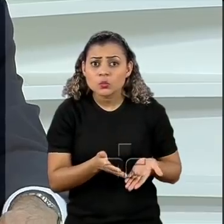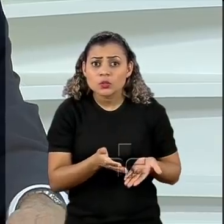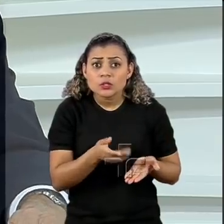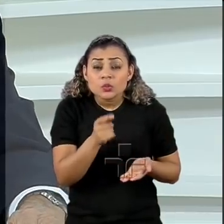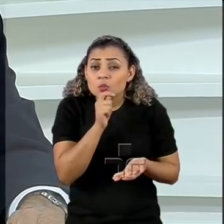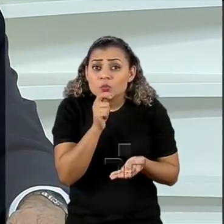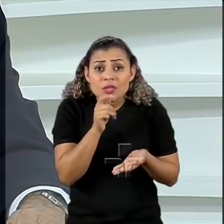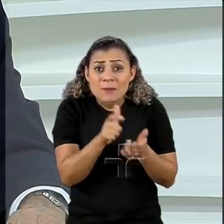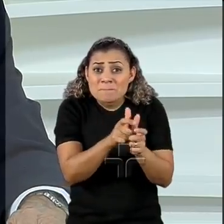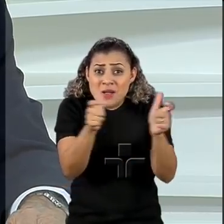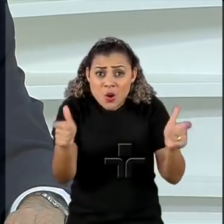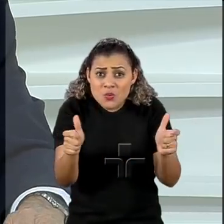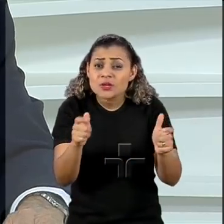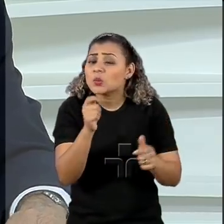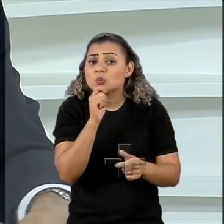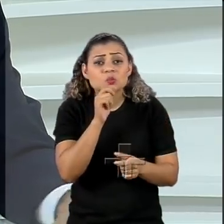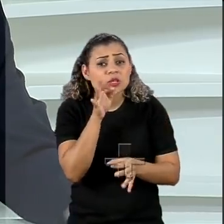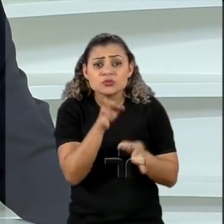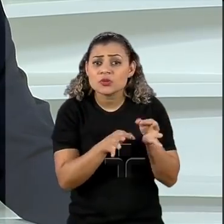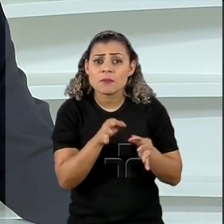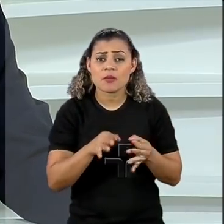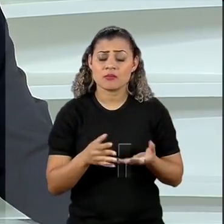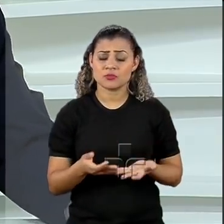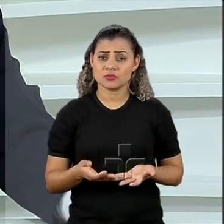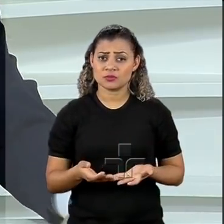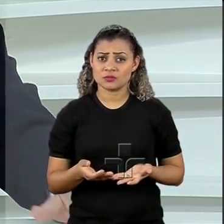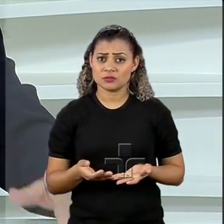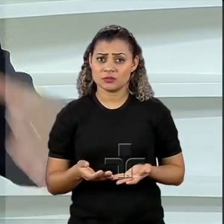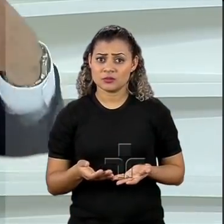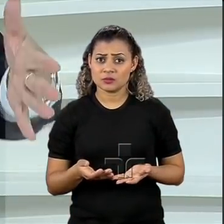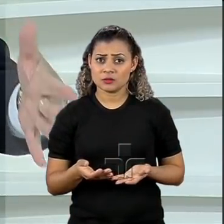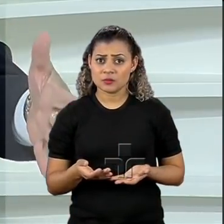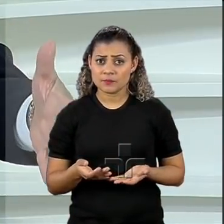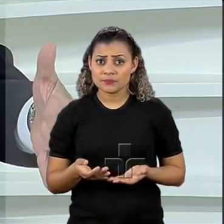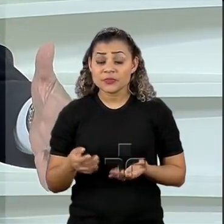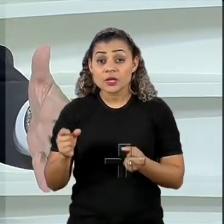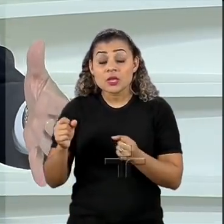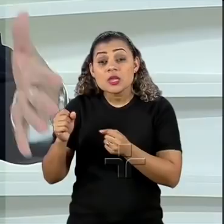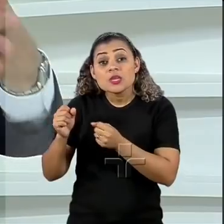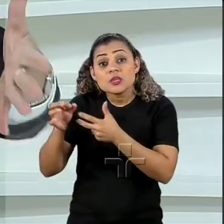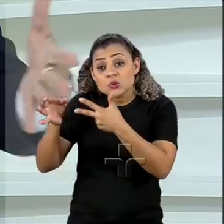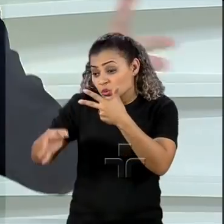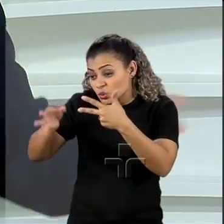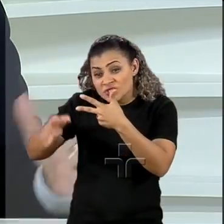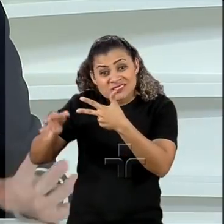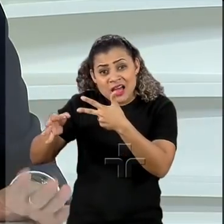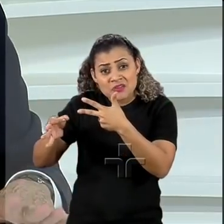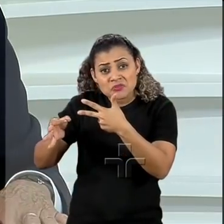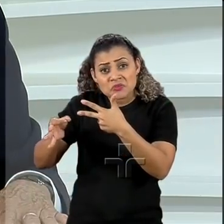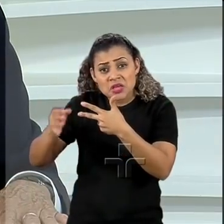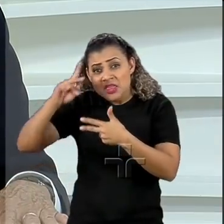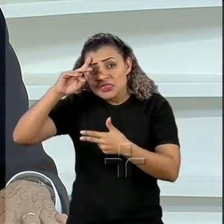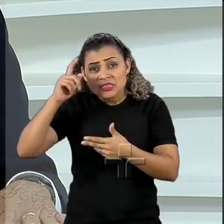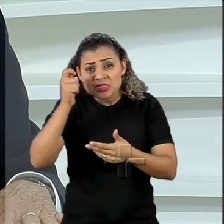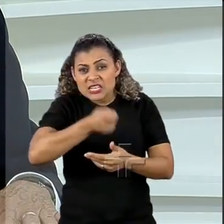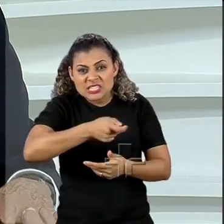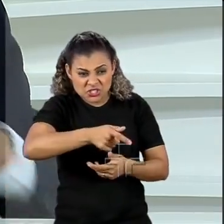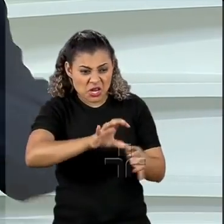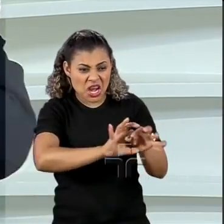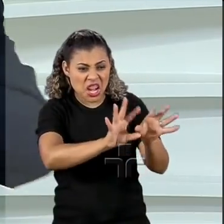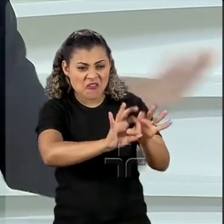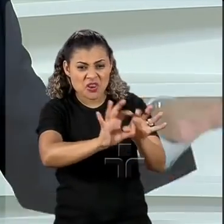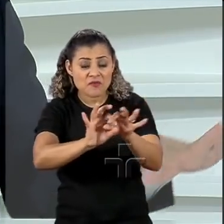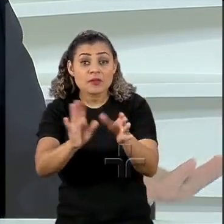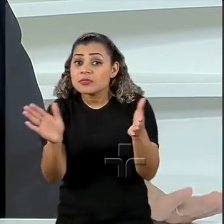predomina. E o Poder Judiciário não decide soltar essas pessoas.